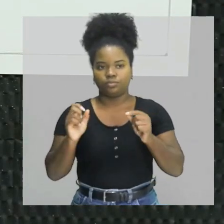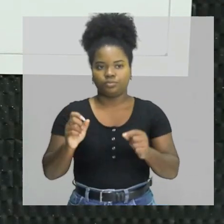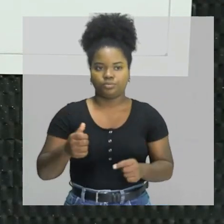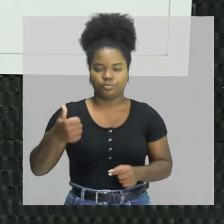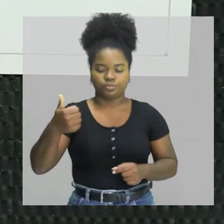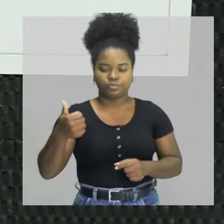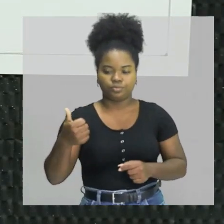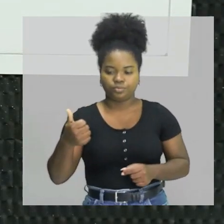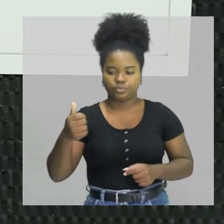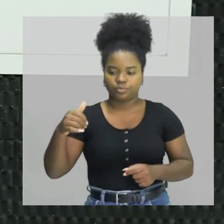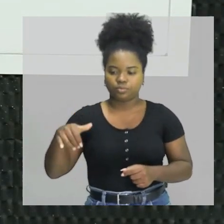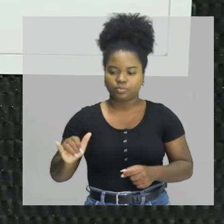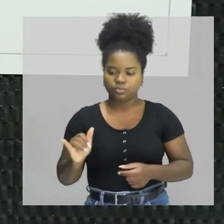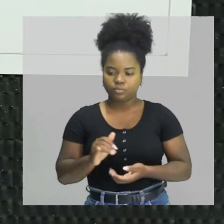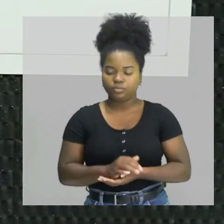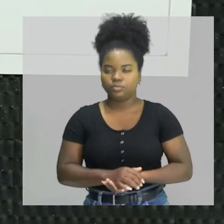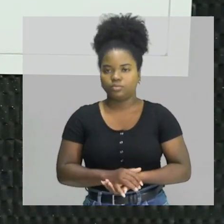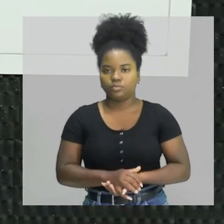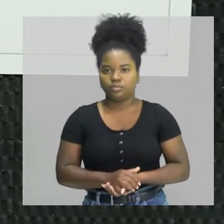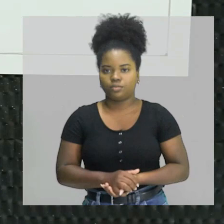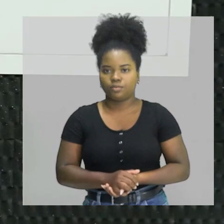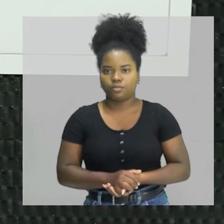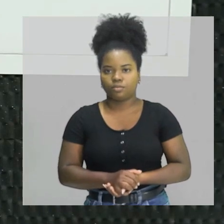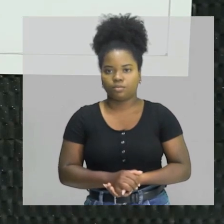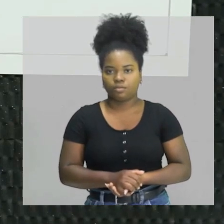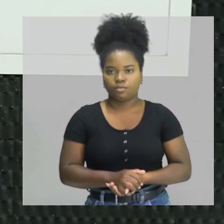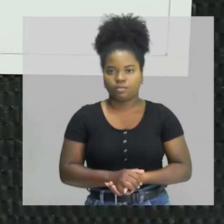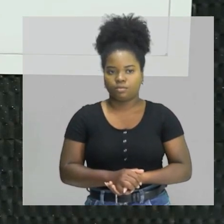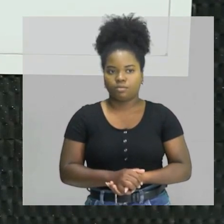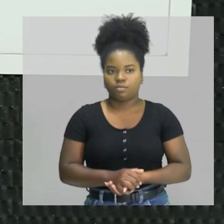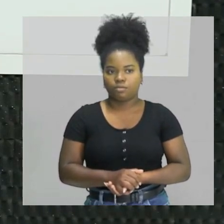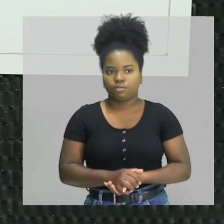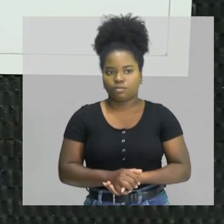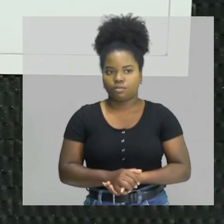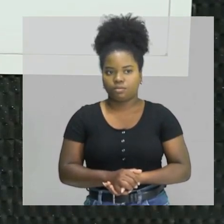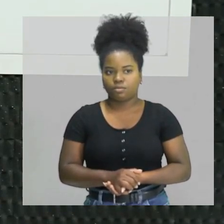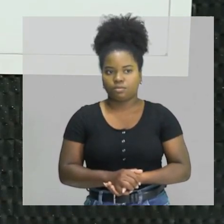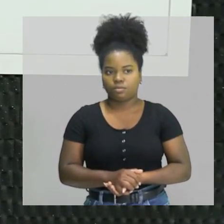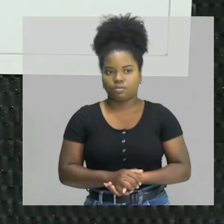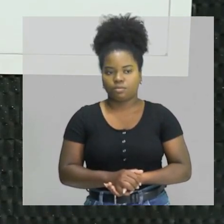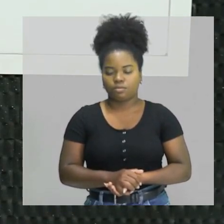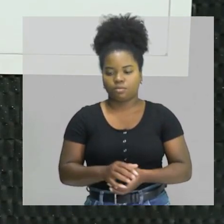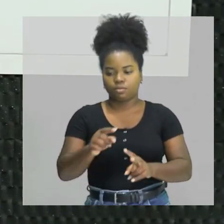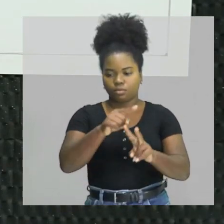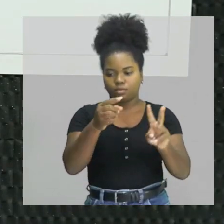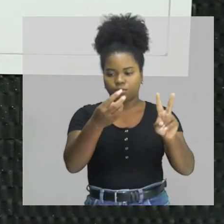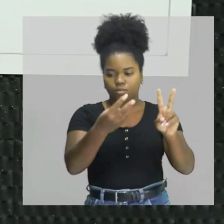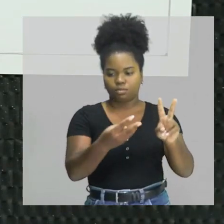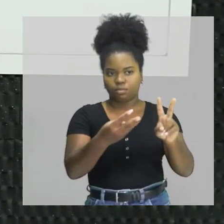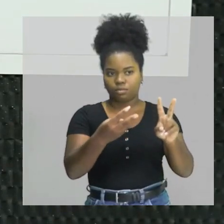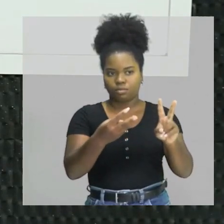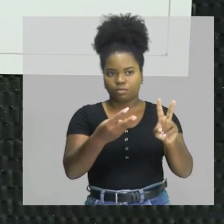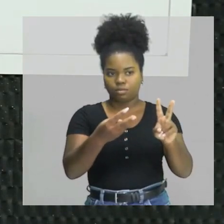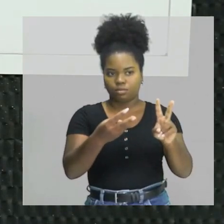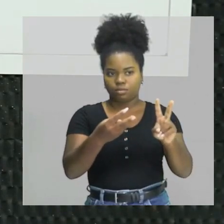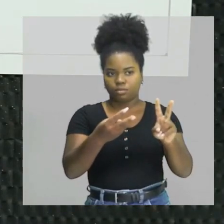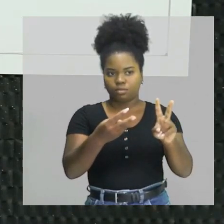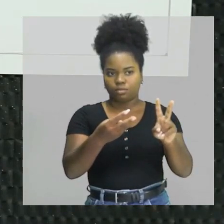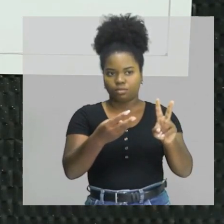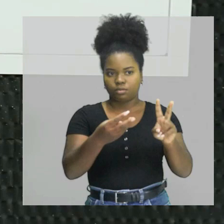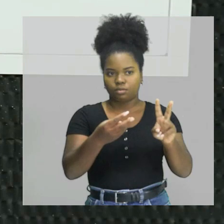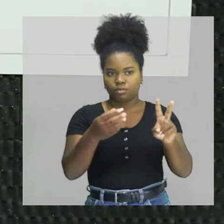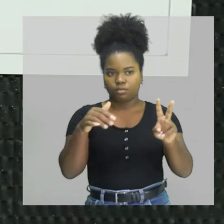1 sobre y. Tá? Então você vai ter raiz de 3y